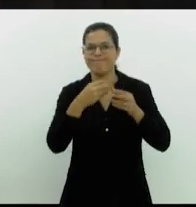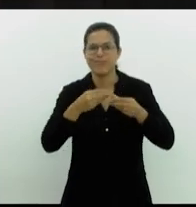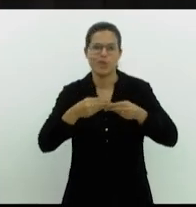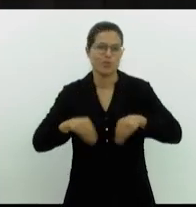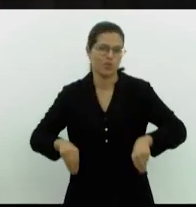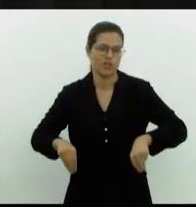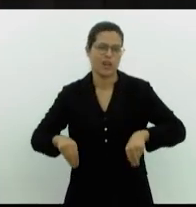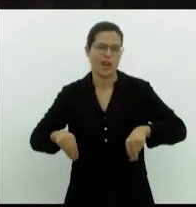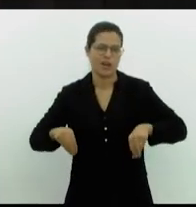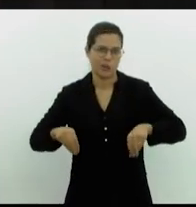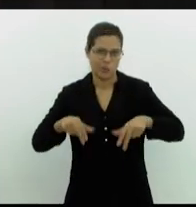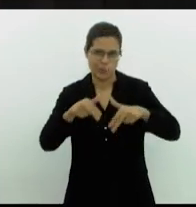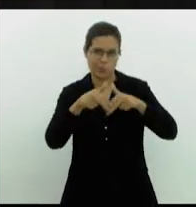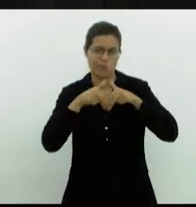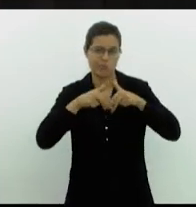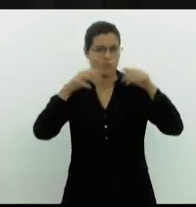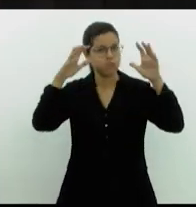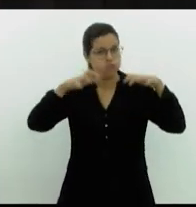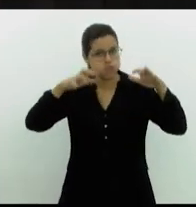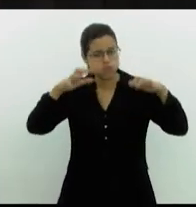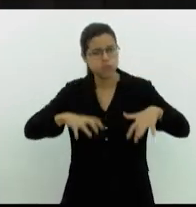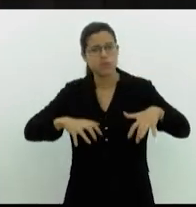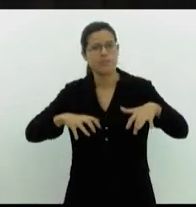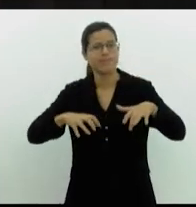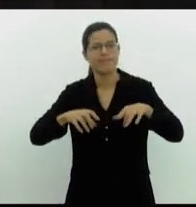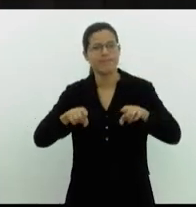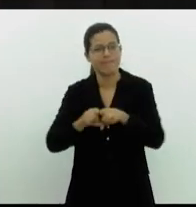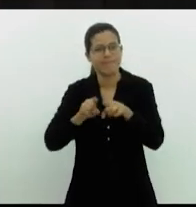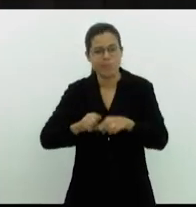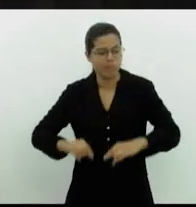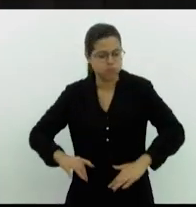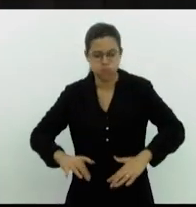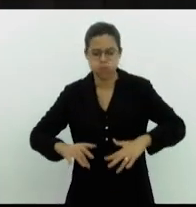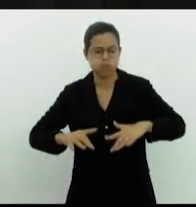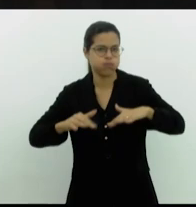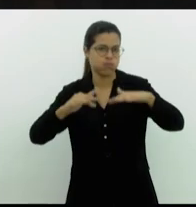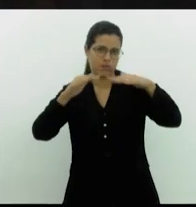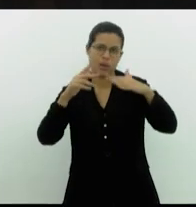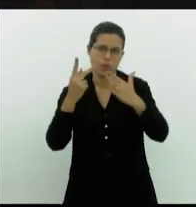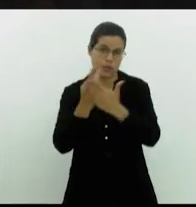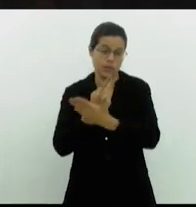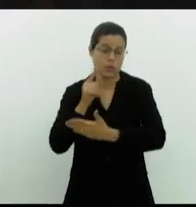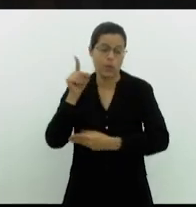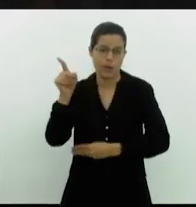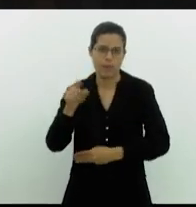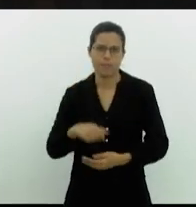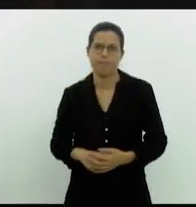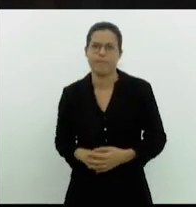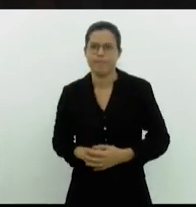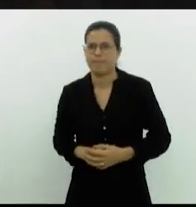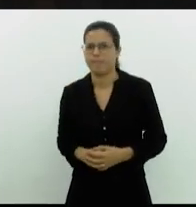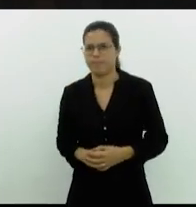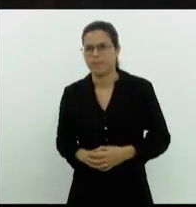pelas chuvas e pelo desastre que lá ocorreu.